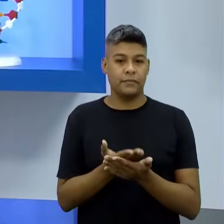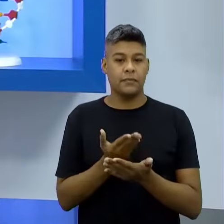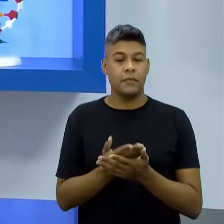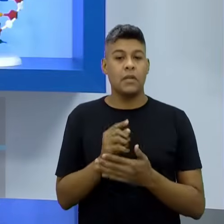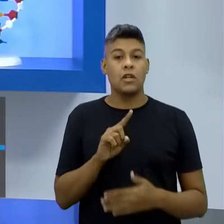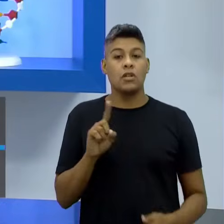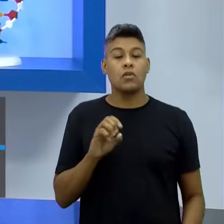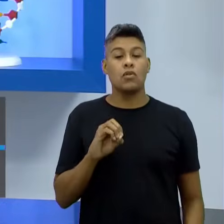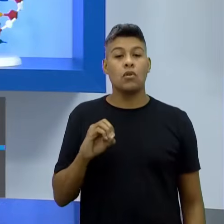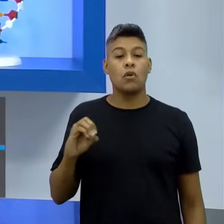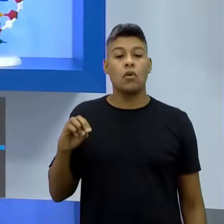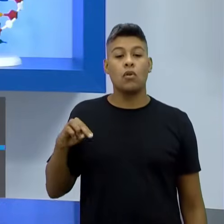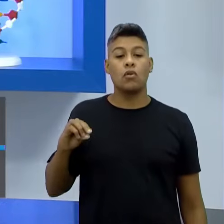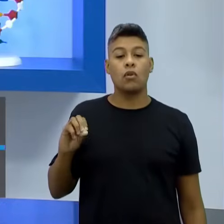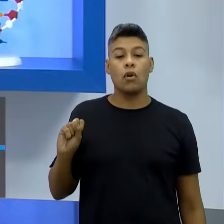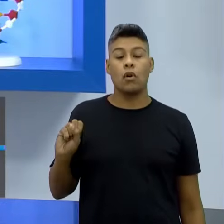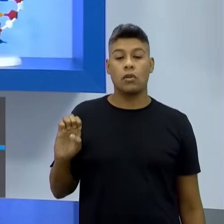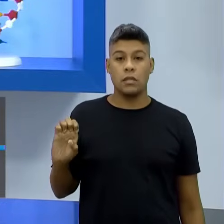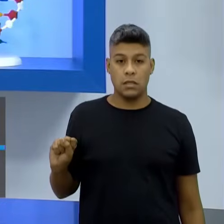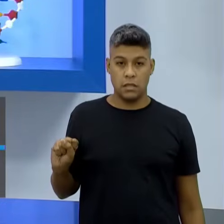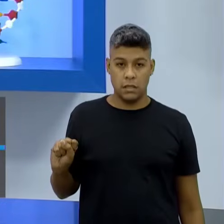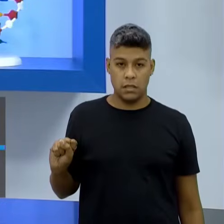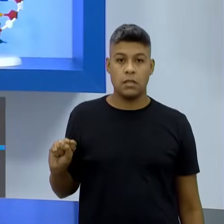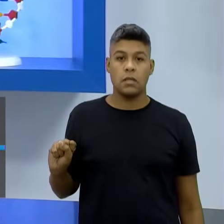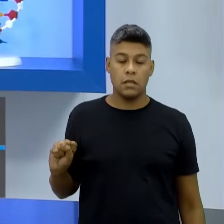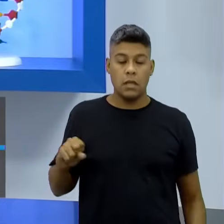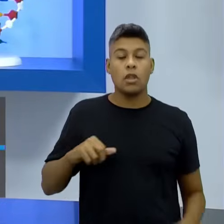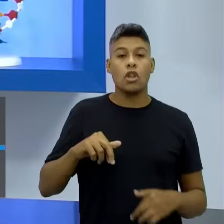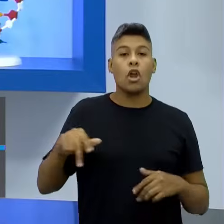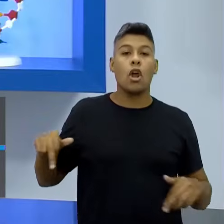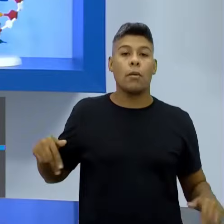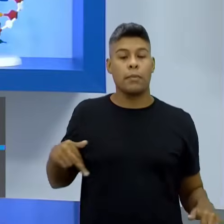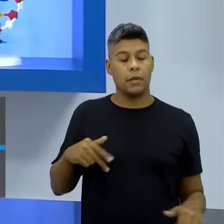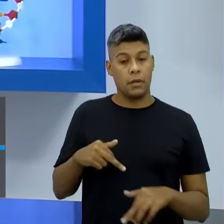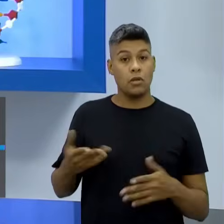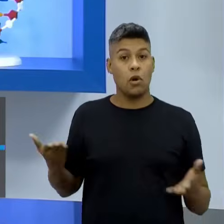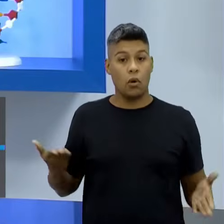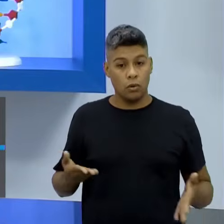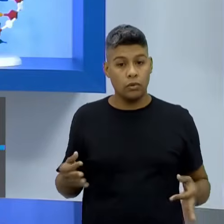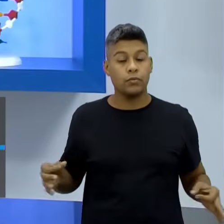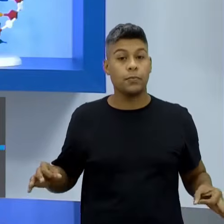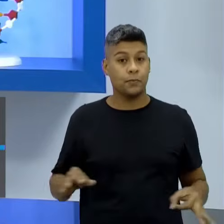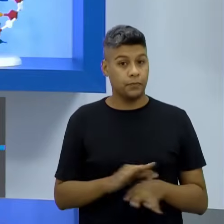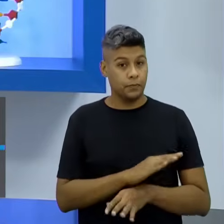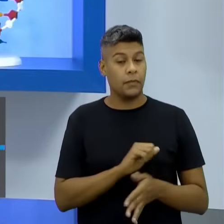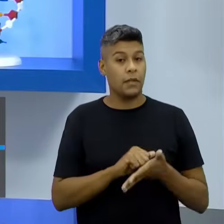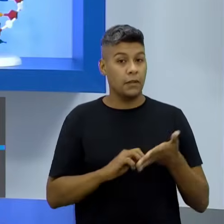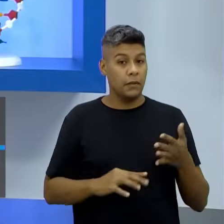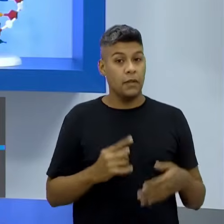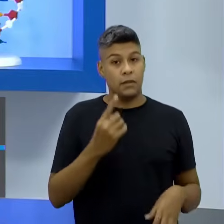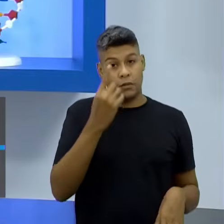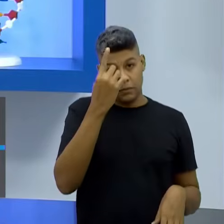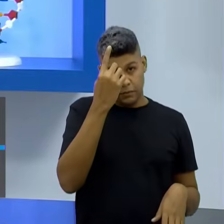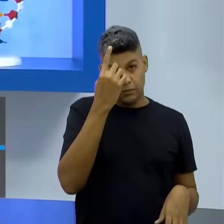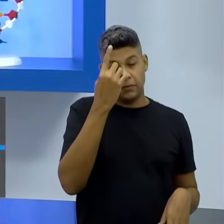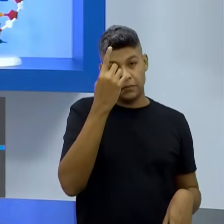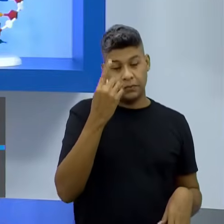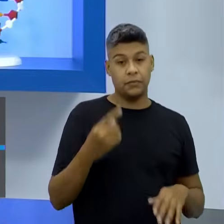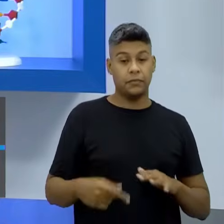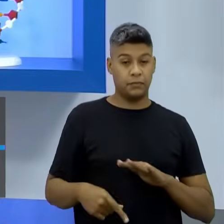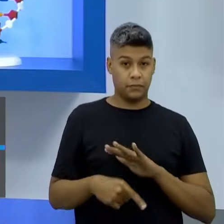zoonoses tropicais. E hoje, gente, a gente está então fechando, a nossa atividade 1. Então, é um dos